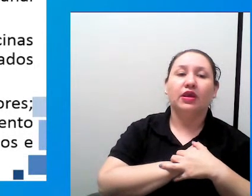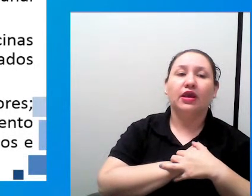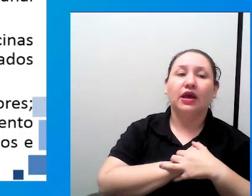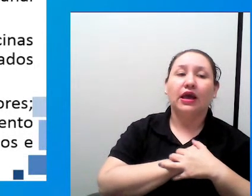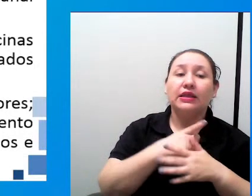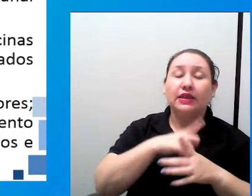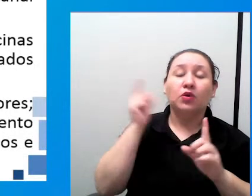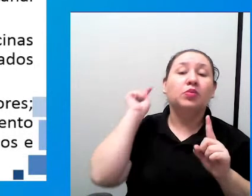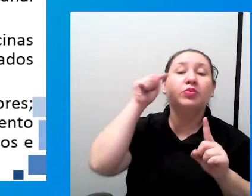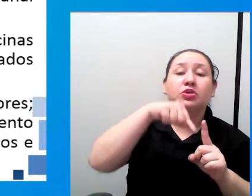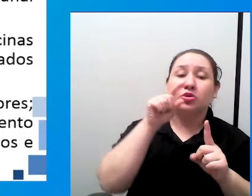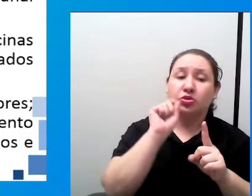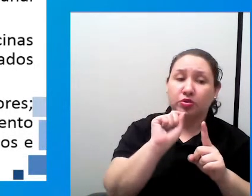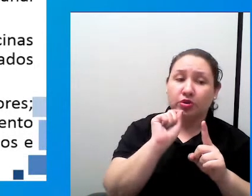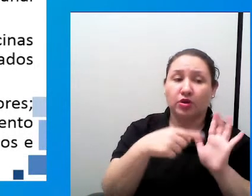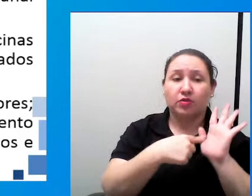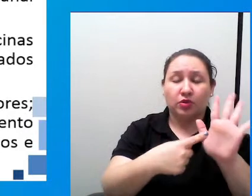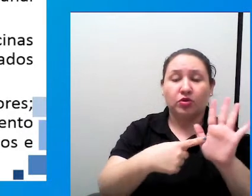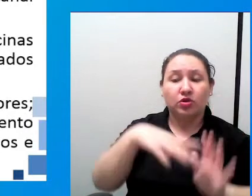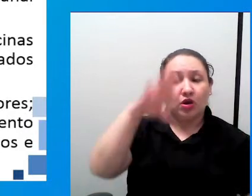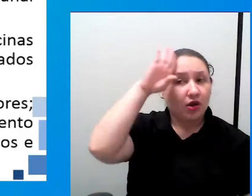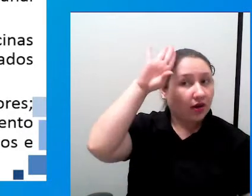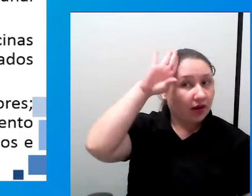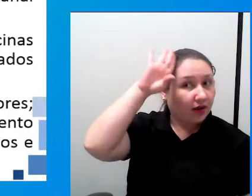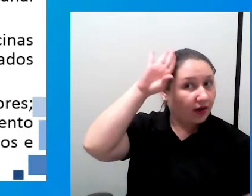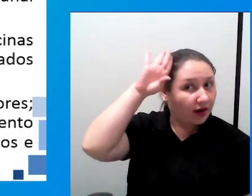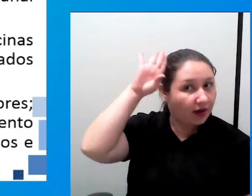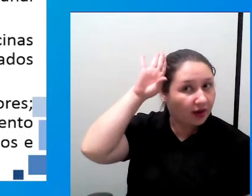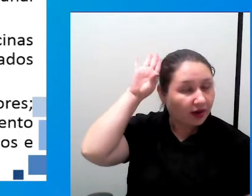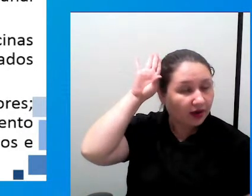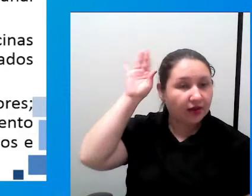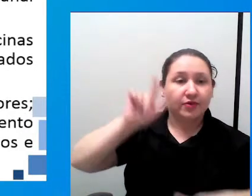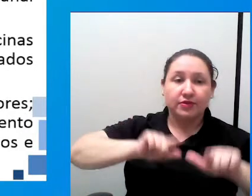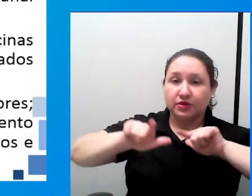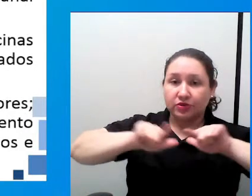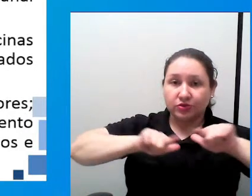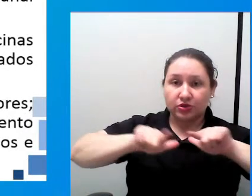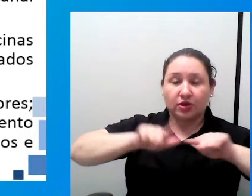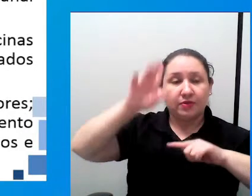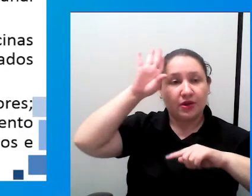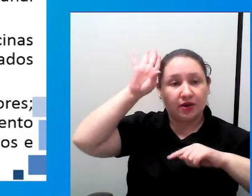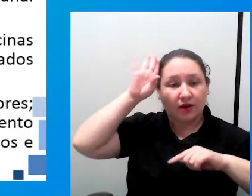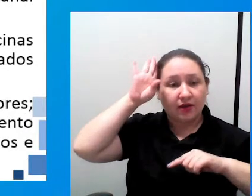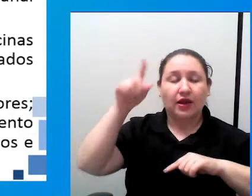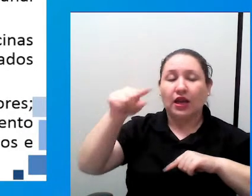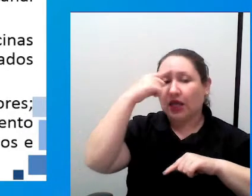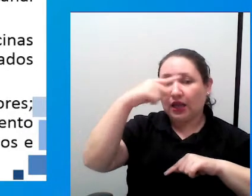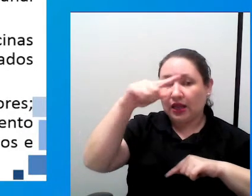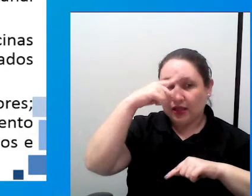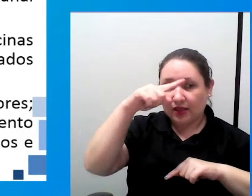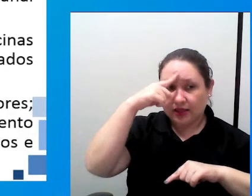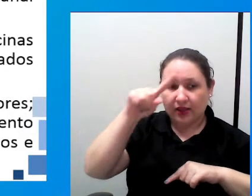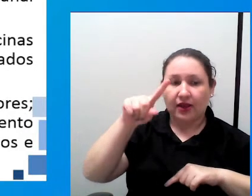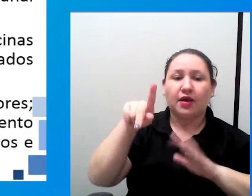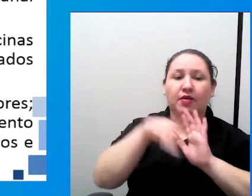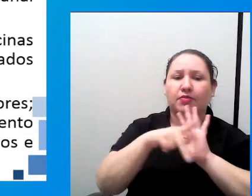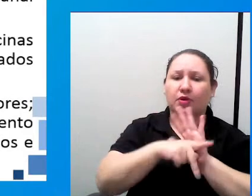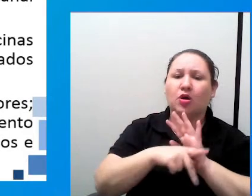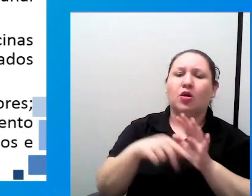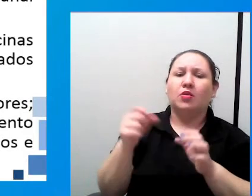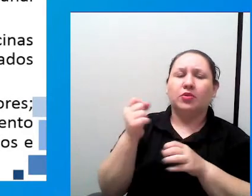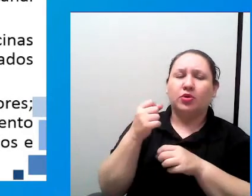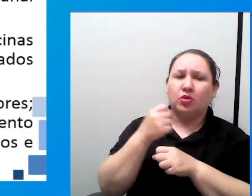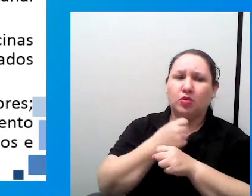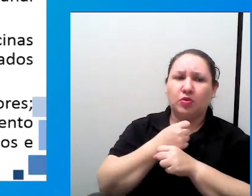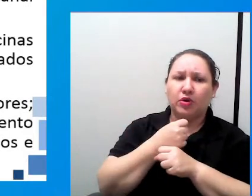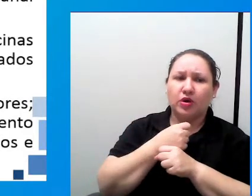atividades acadêmicas realizadas pelos alunos. Então, essas atividades de extensão que eles produziram ao longo do semestre, junto com os professores, dentro